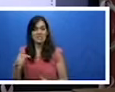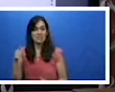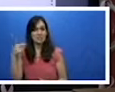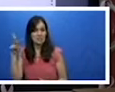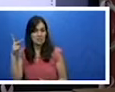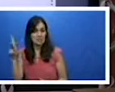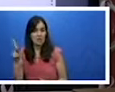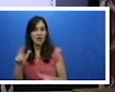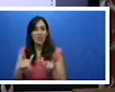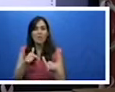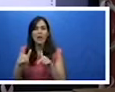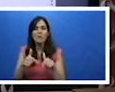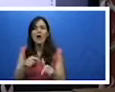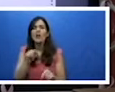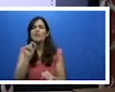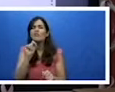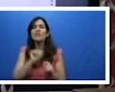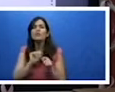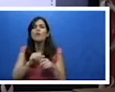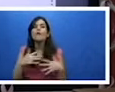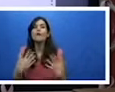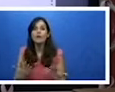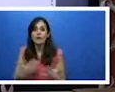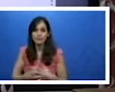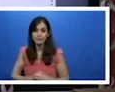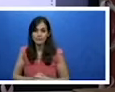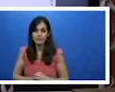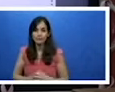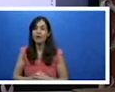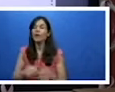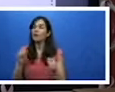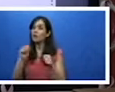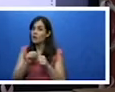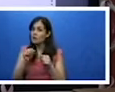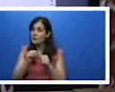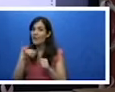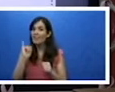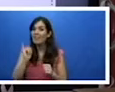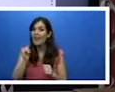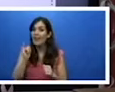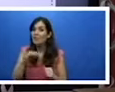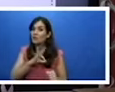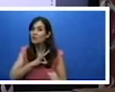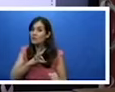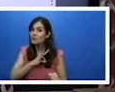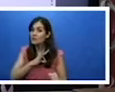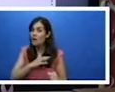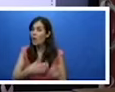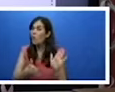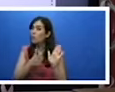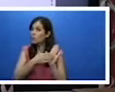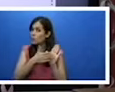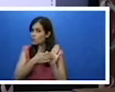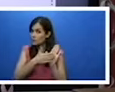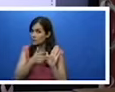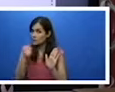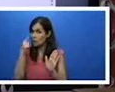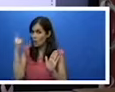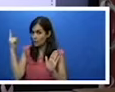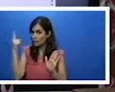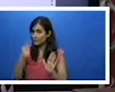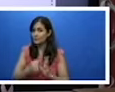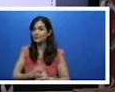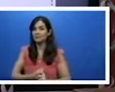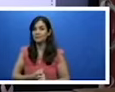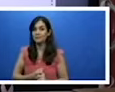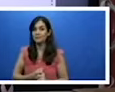trabalho será produzir uma narrativa policial a partir de uma das propostas a seguir. Uma das propostas.